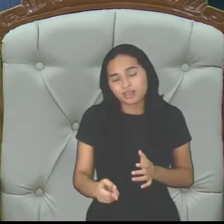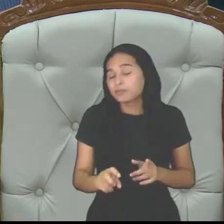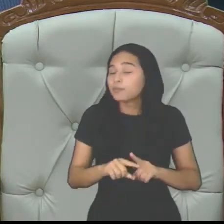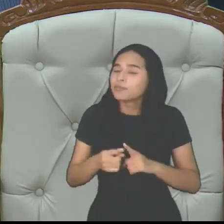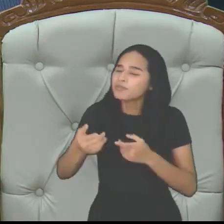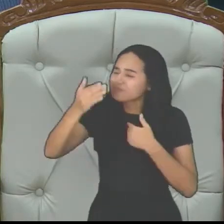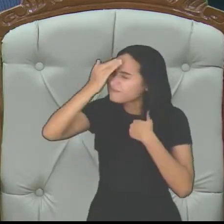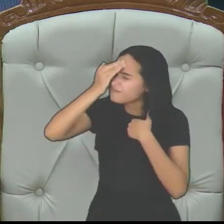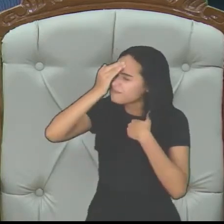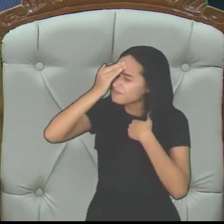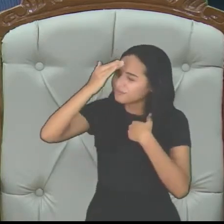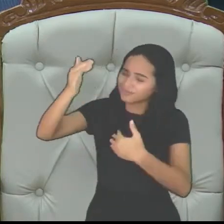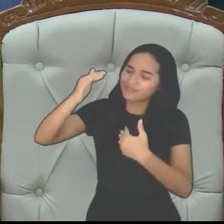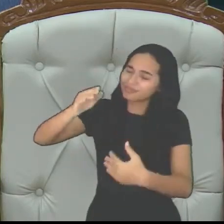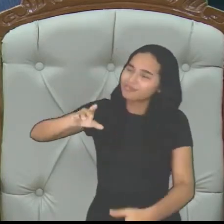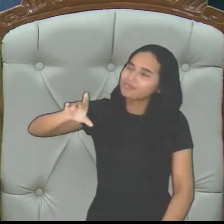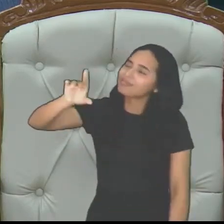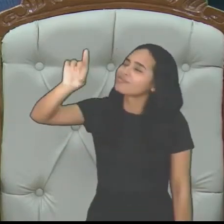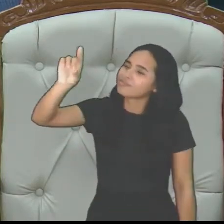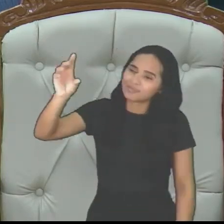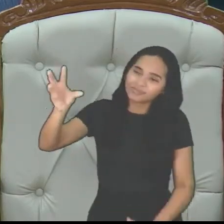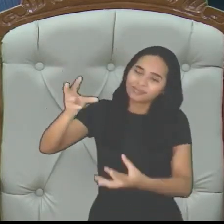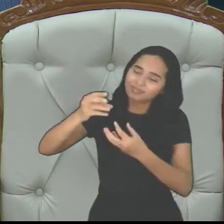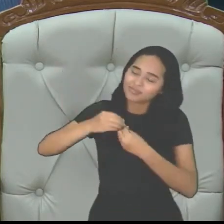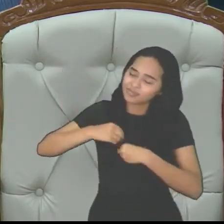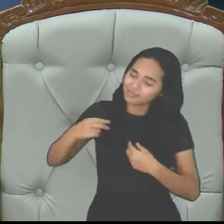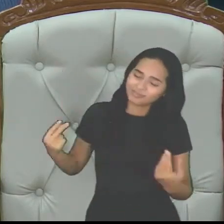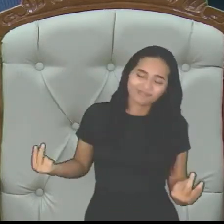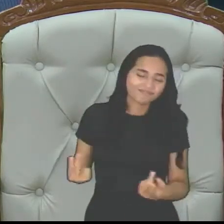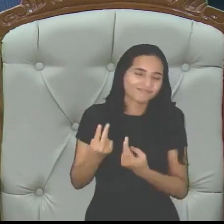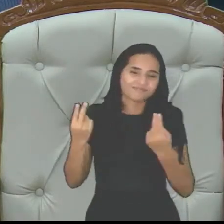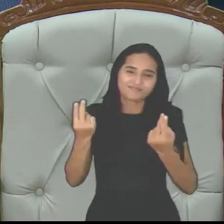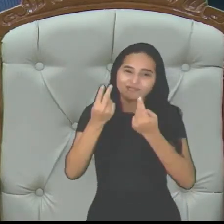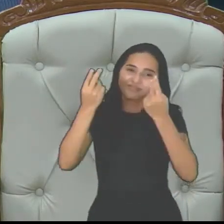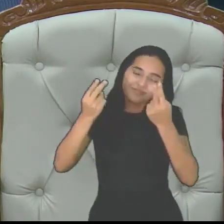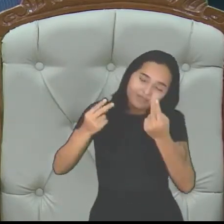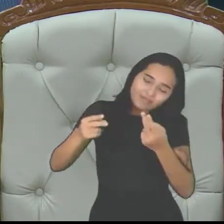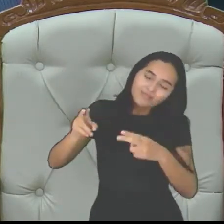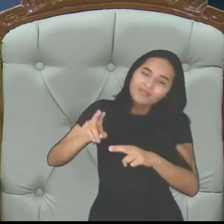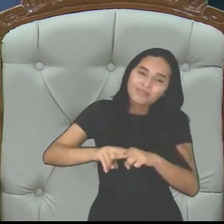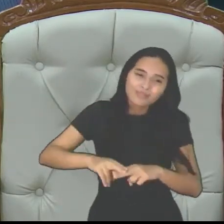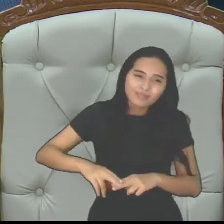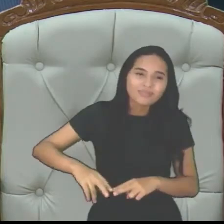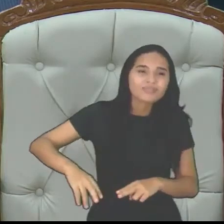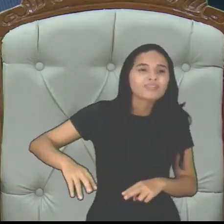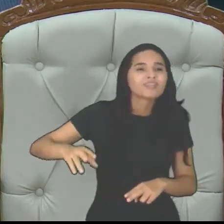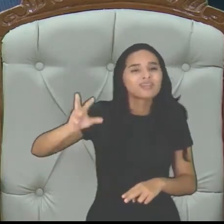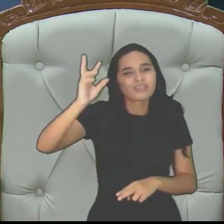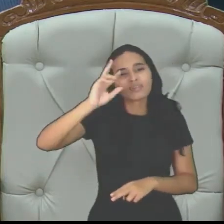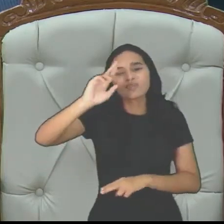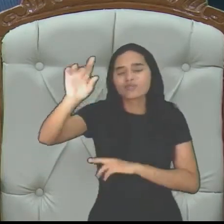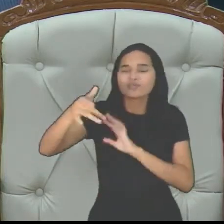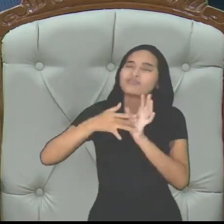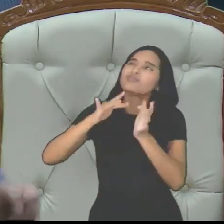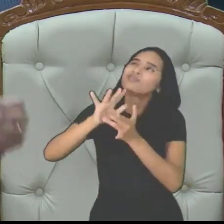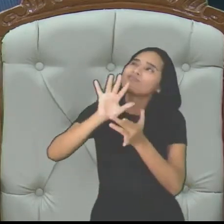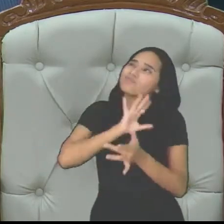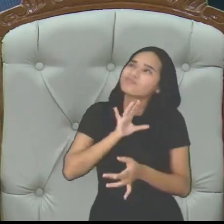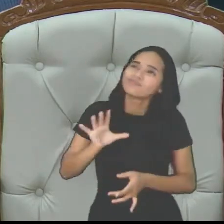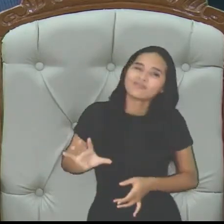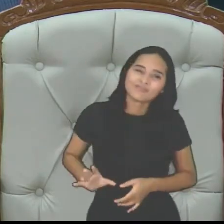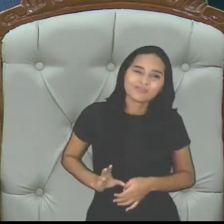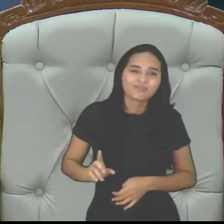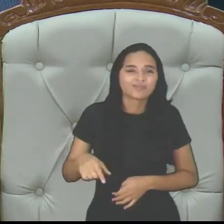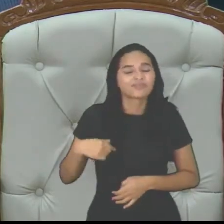a Deus que nos dá a vitória por intermédio do Senhor Jesus Cristo. Nós